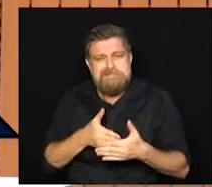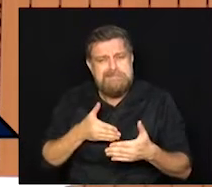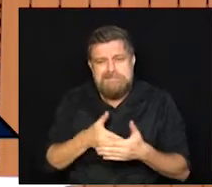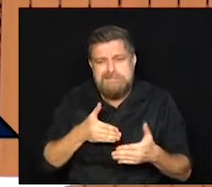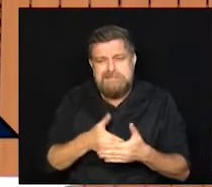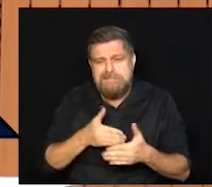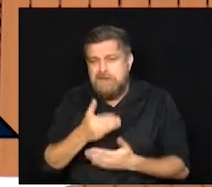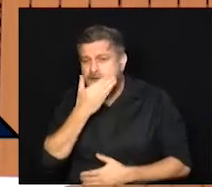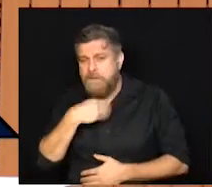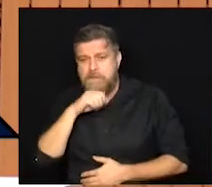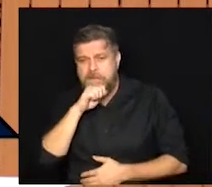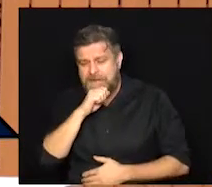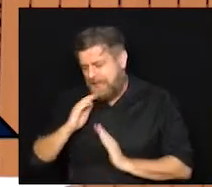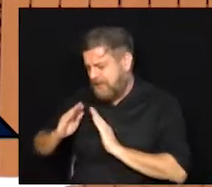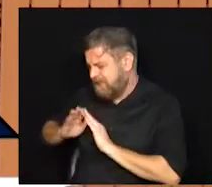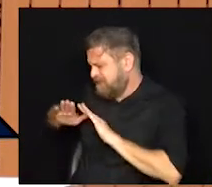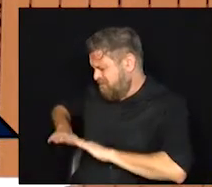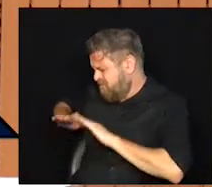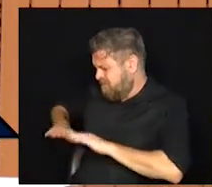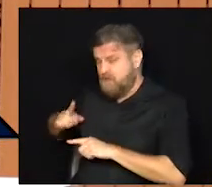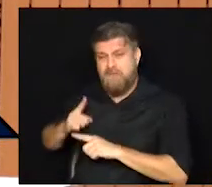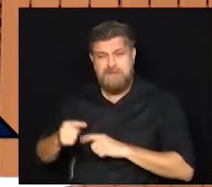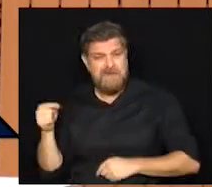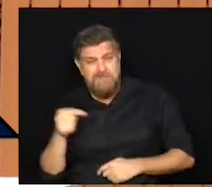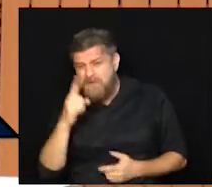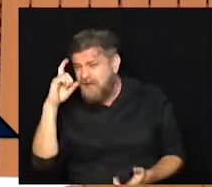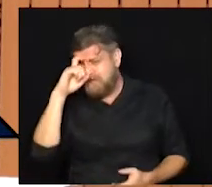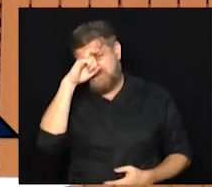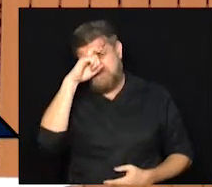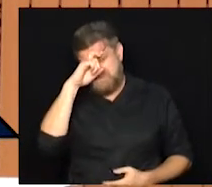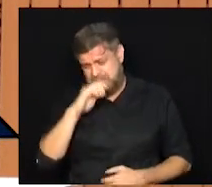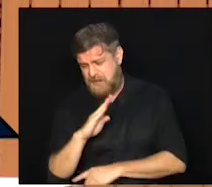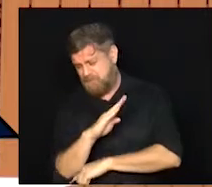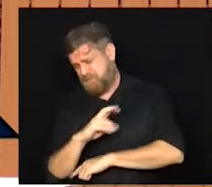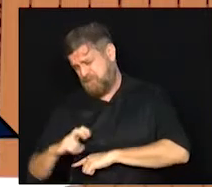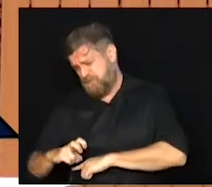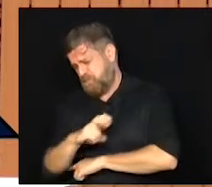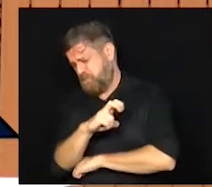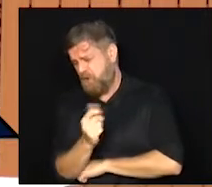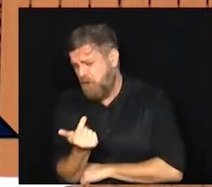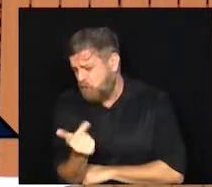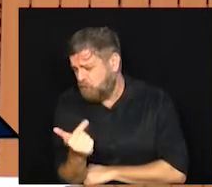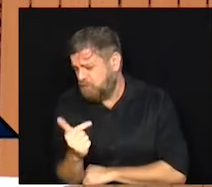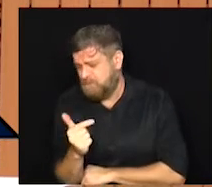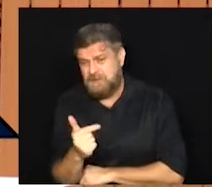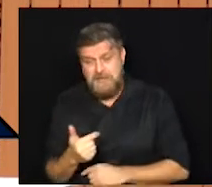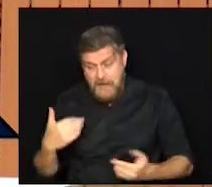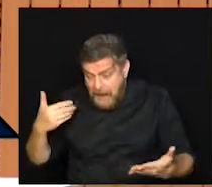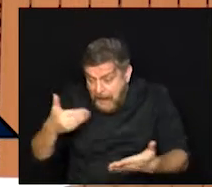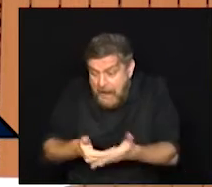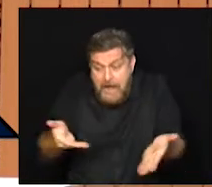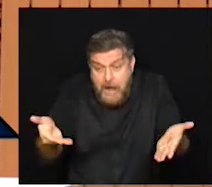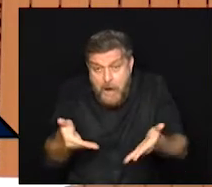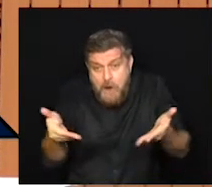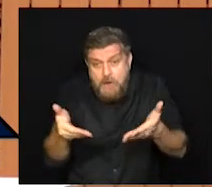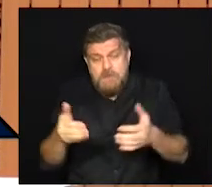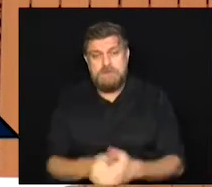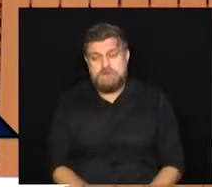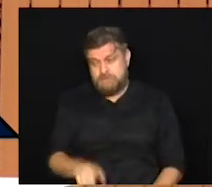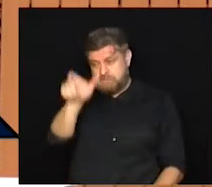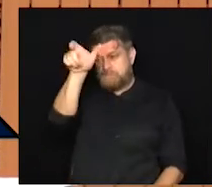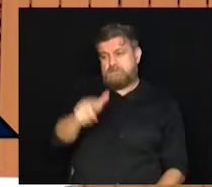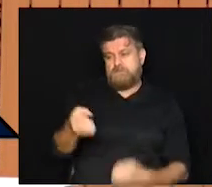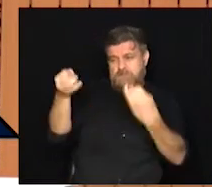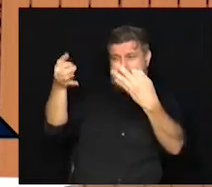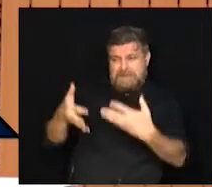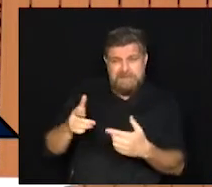não levam, justamente pela dificuldade que hoje ainda existe. Então, você tocou num ponto aí muito importante,